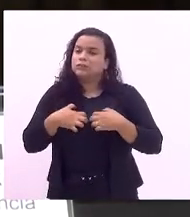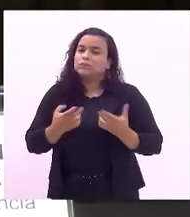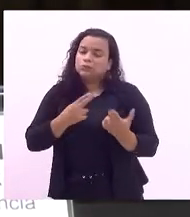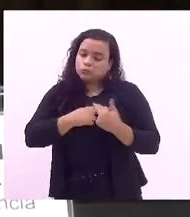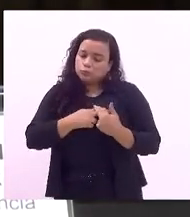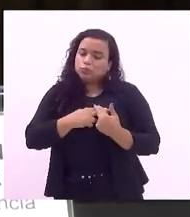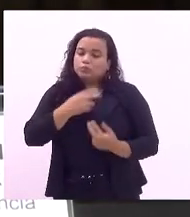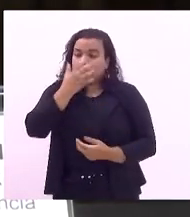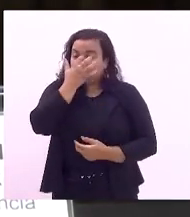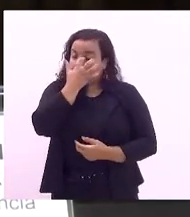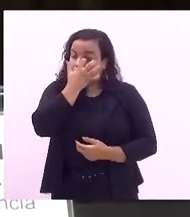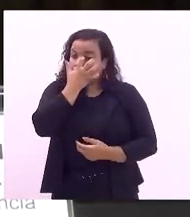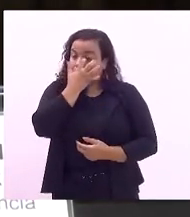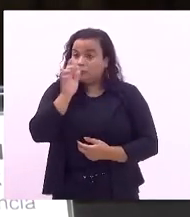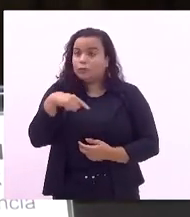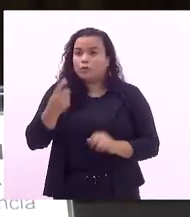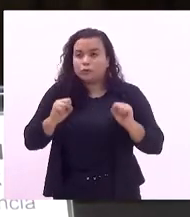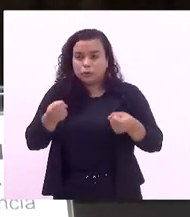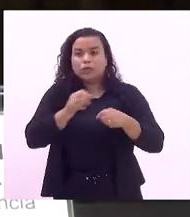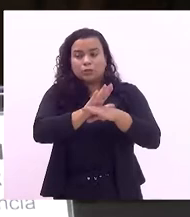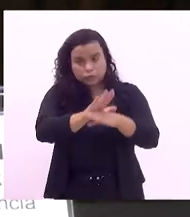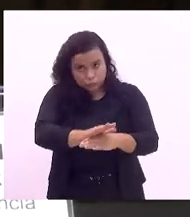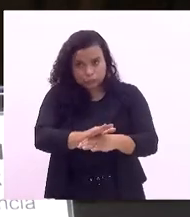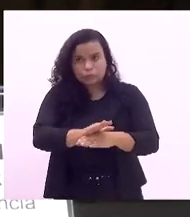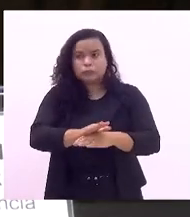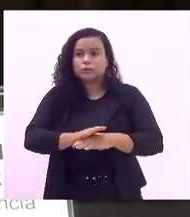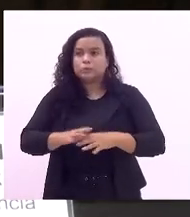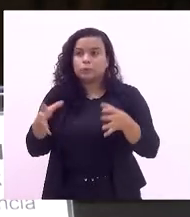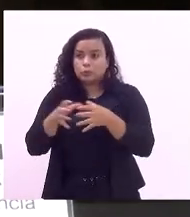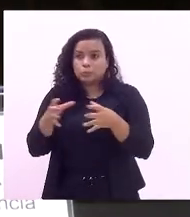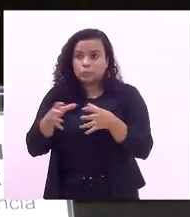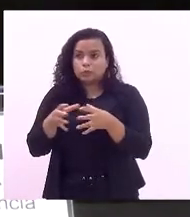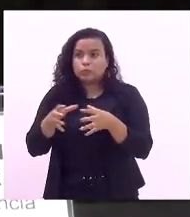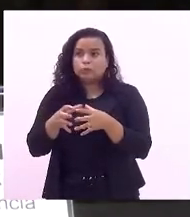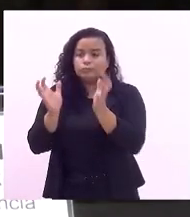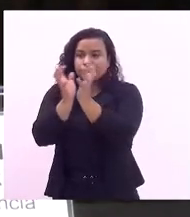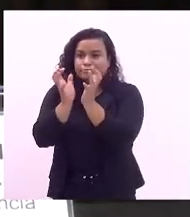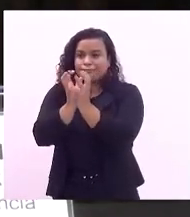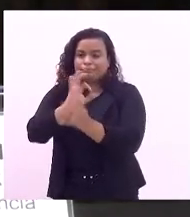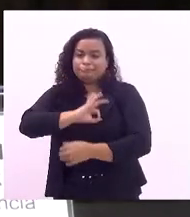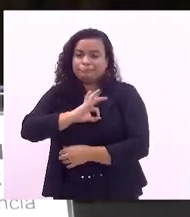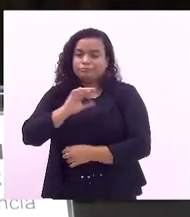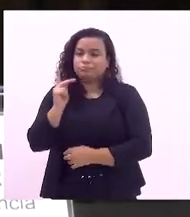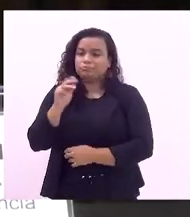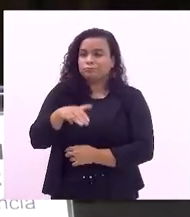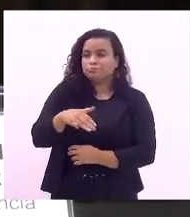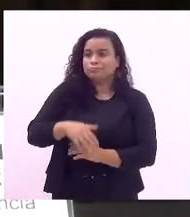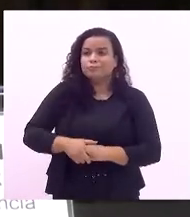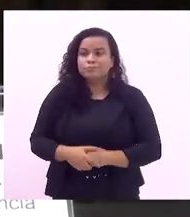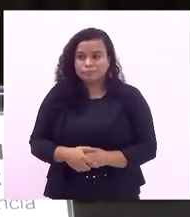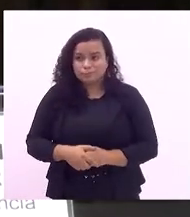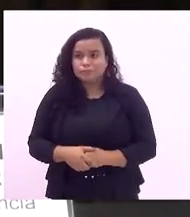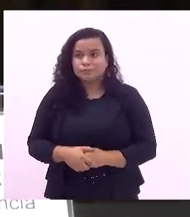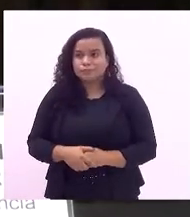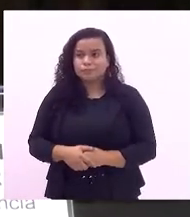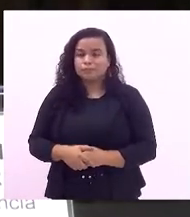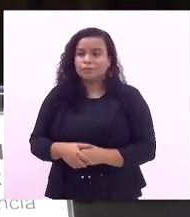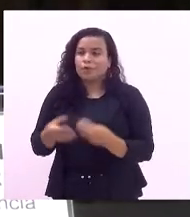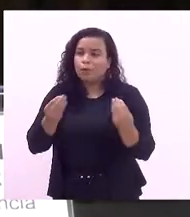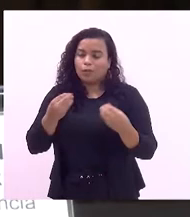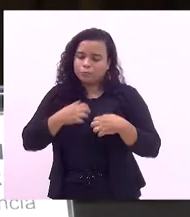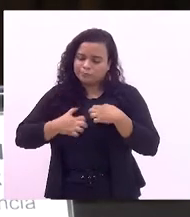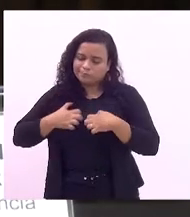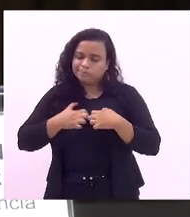nós ajudamos a a Corporação os policiais militares nos